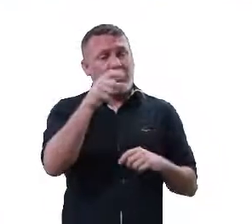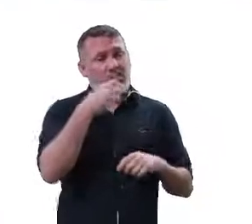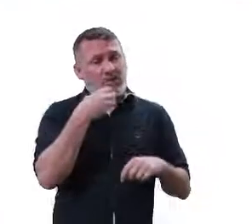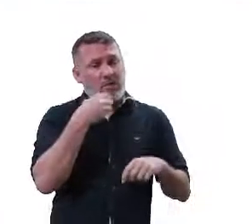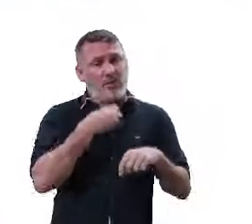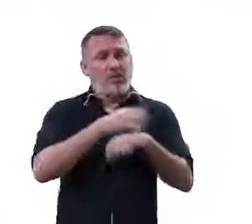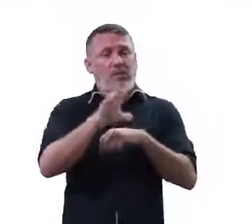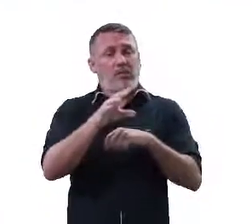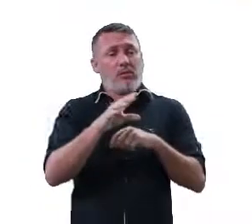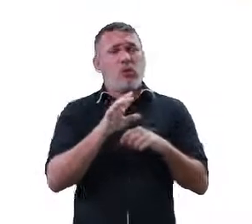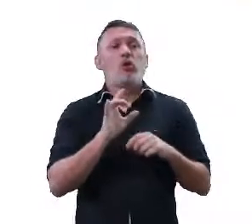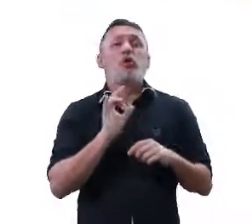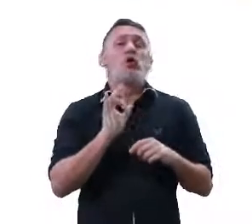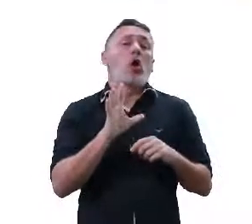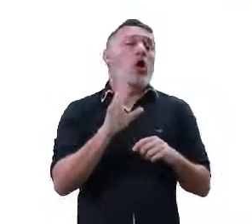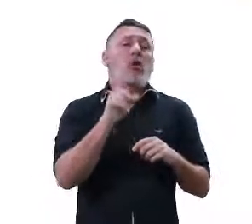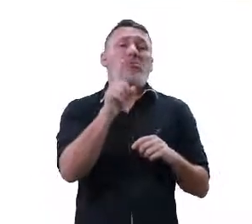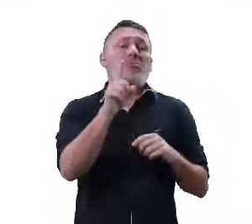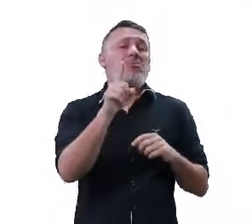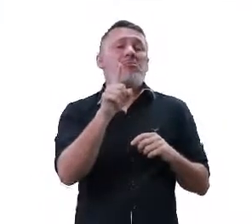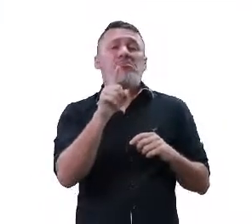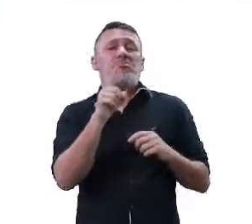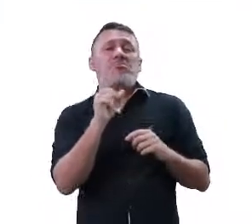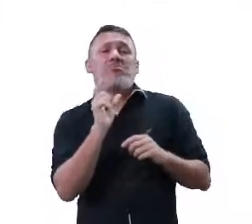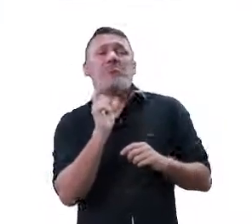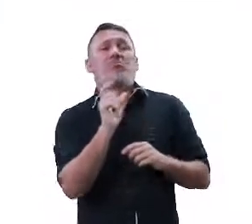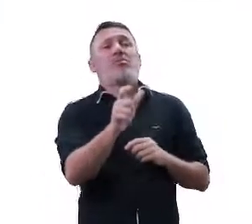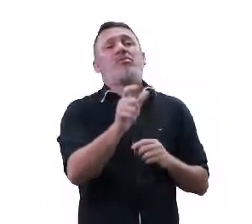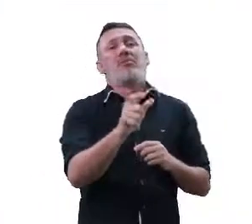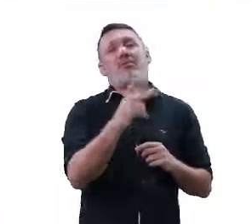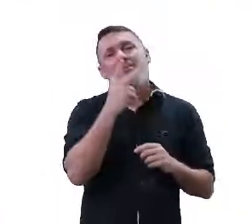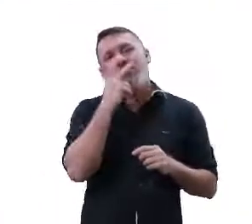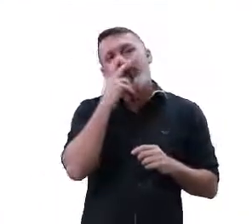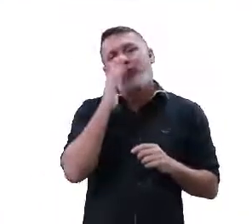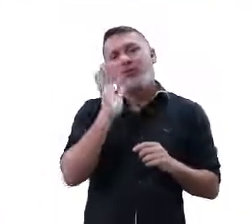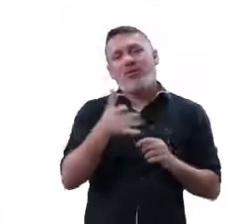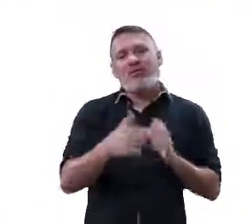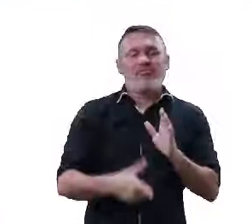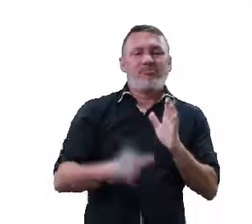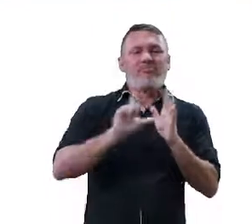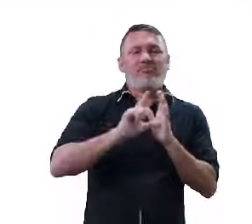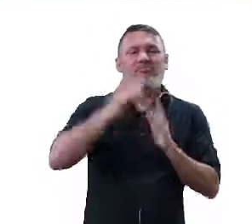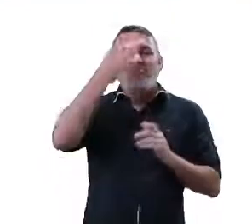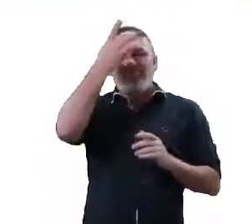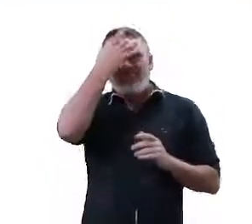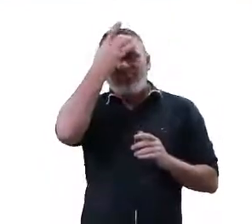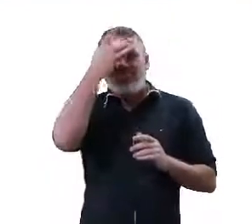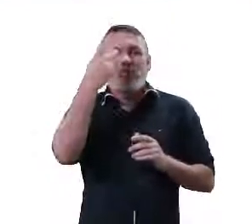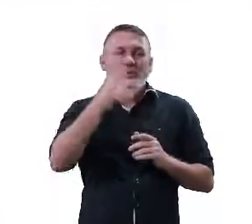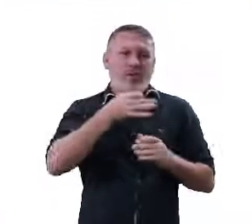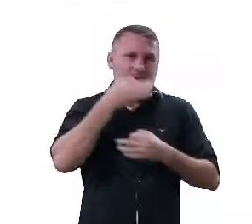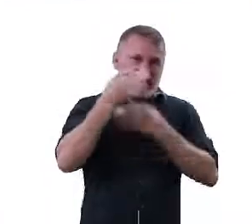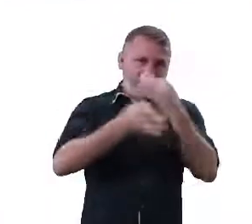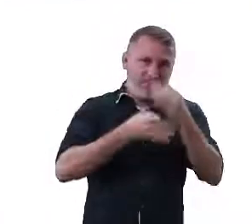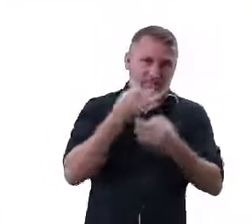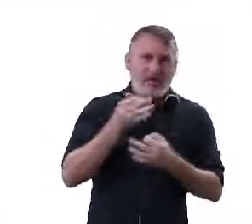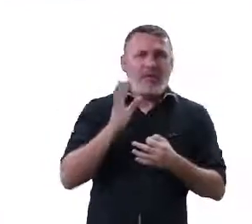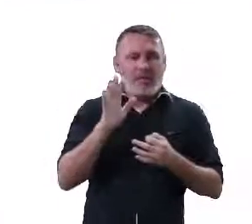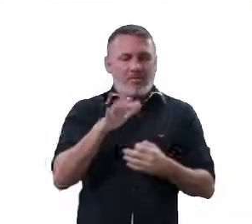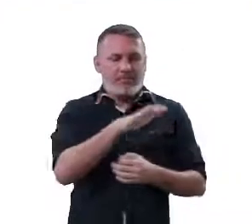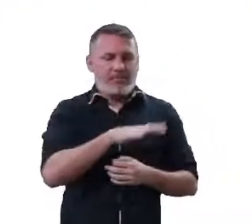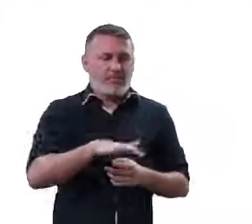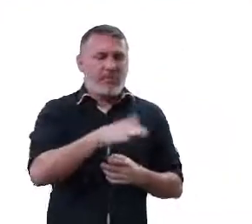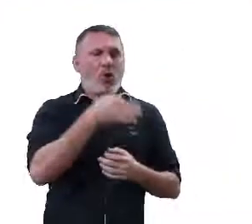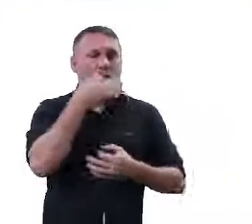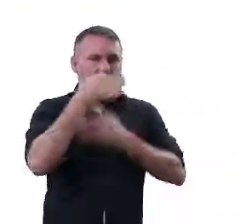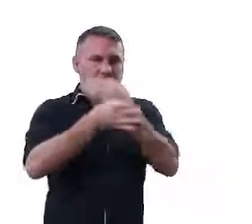explicar, apenas reforçar, como eu tinha colocado, preconceitos, preconcepções. E o que difere,